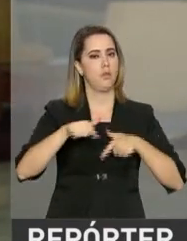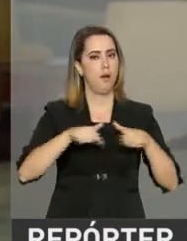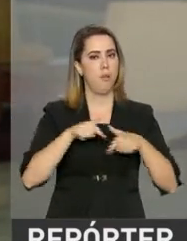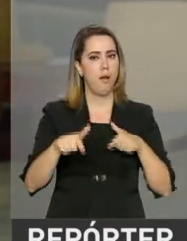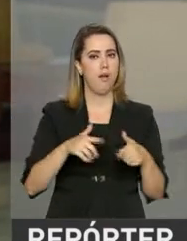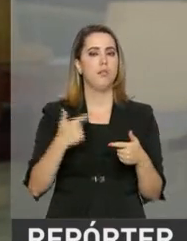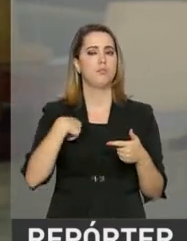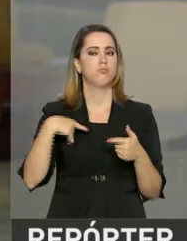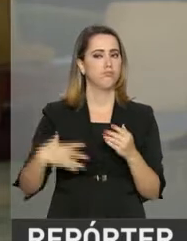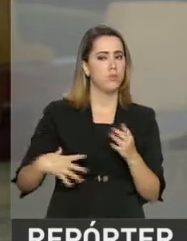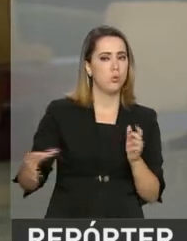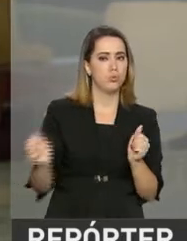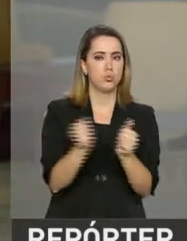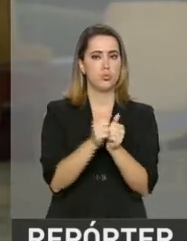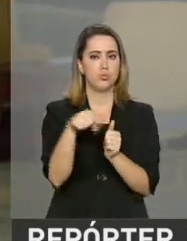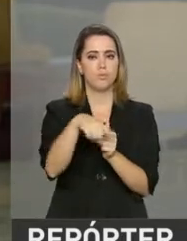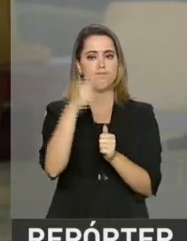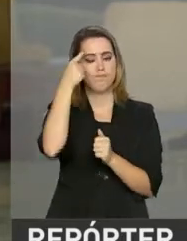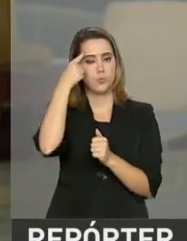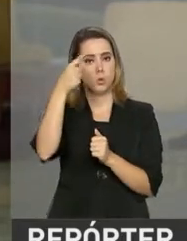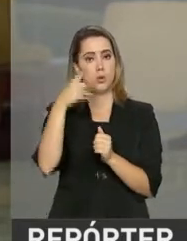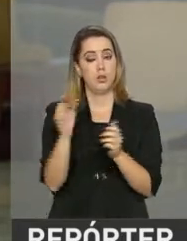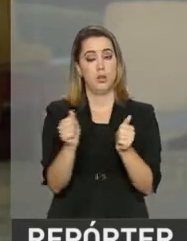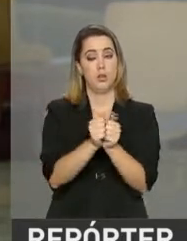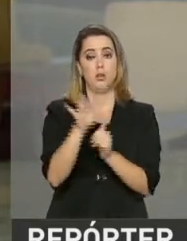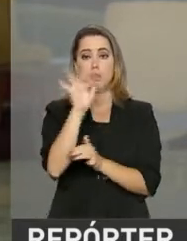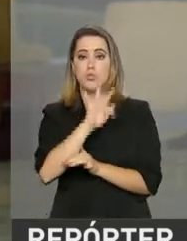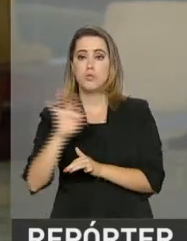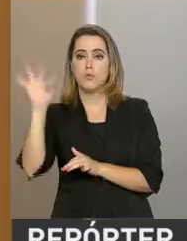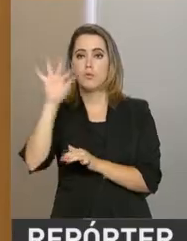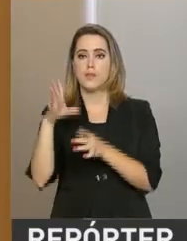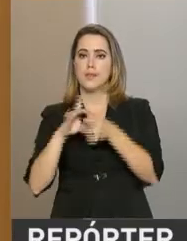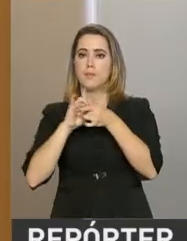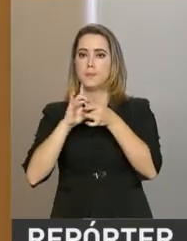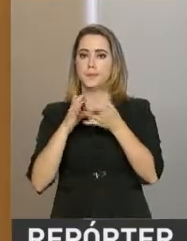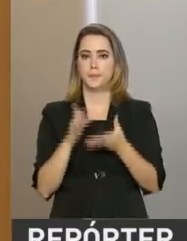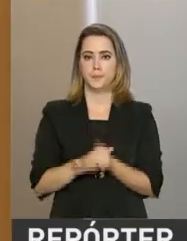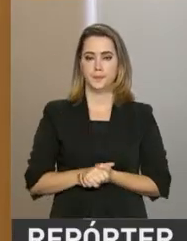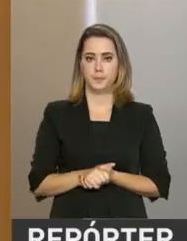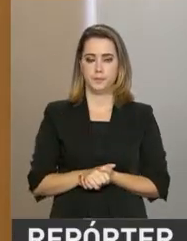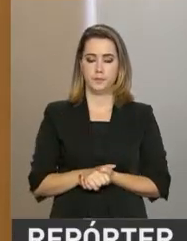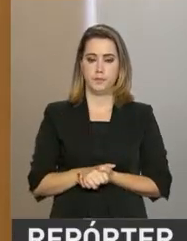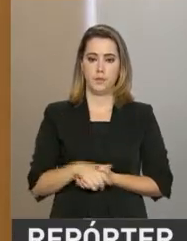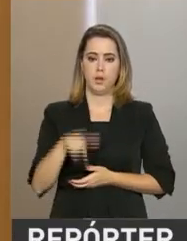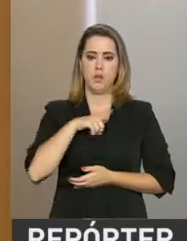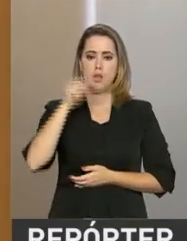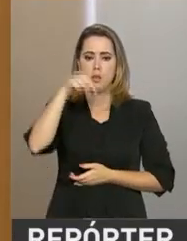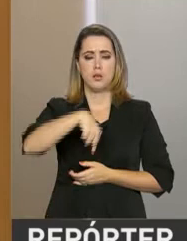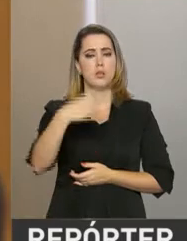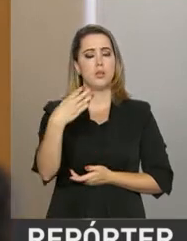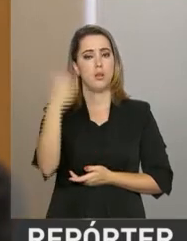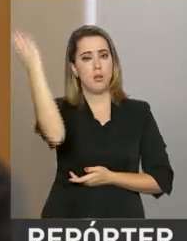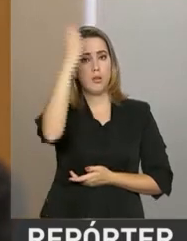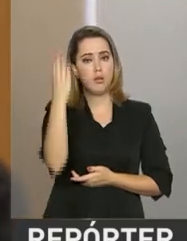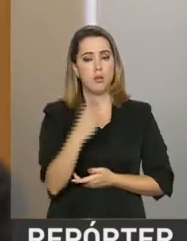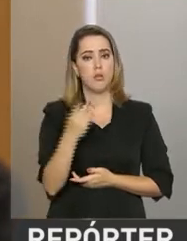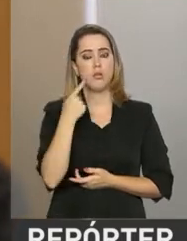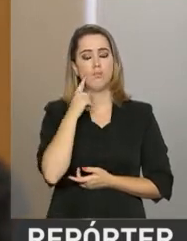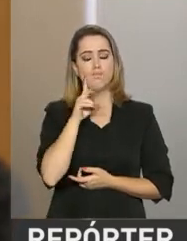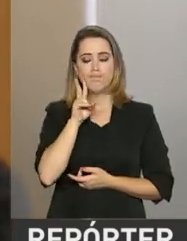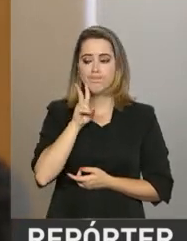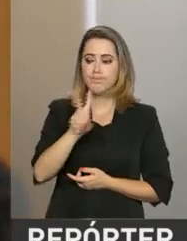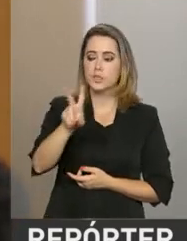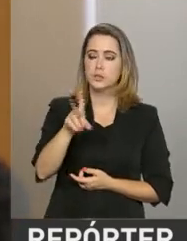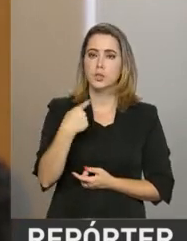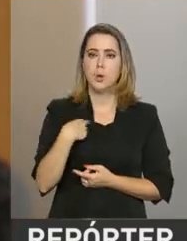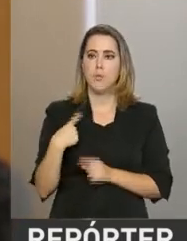que envolve a ideia de federação no país. Temos aqui no Brasil uma visão